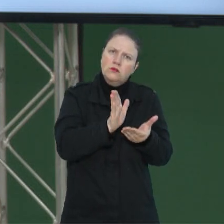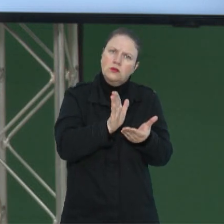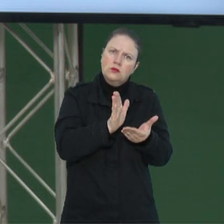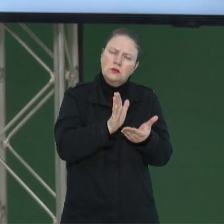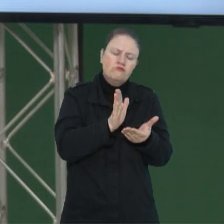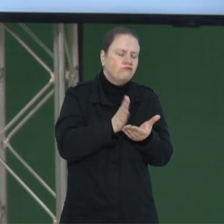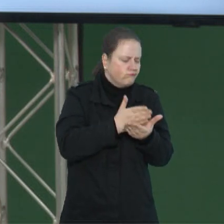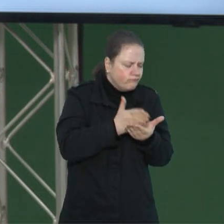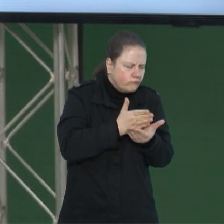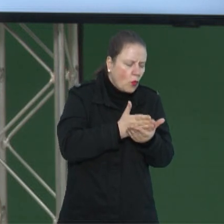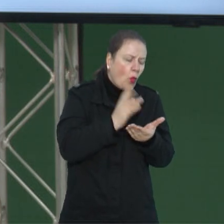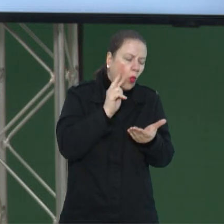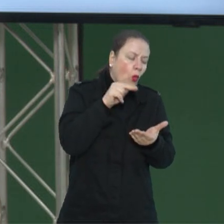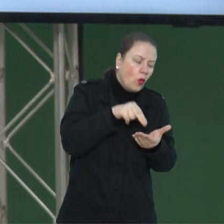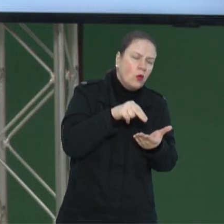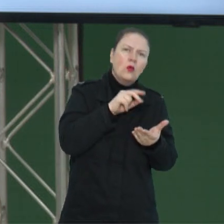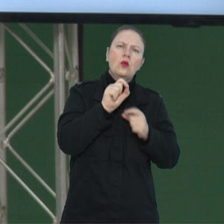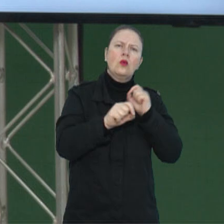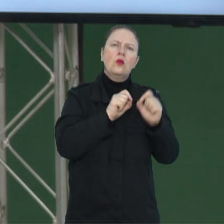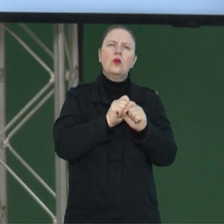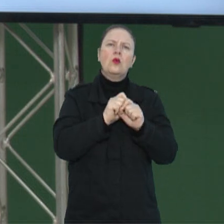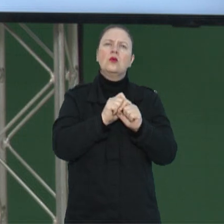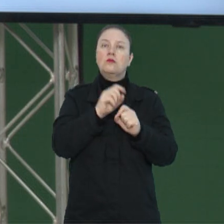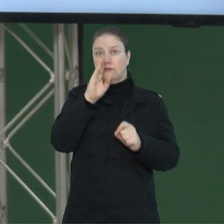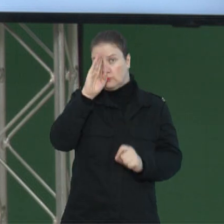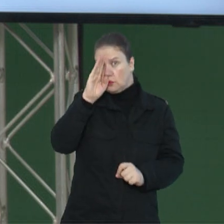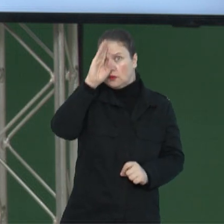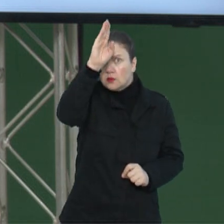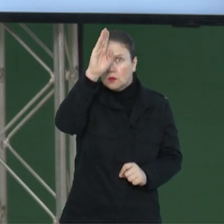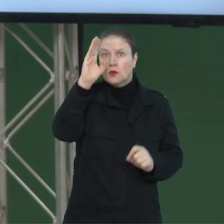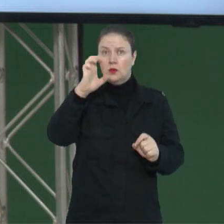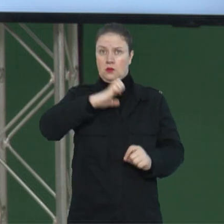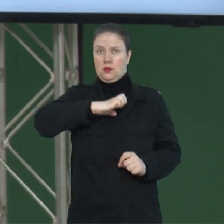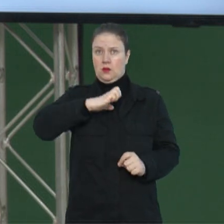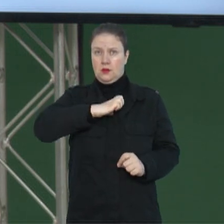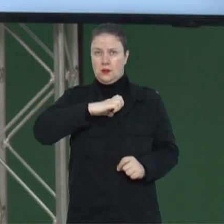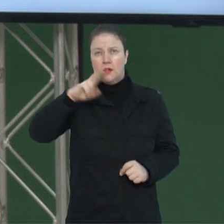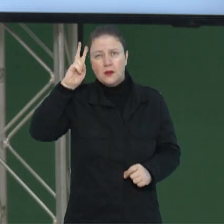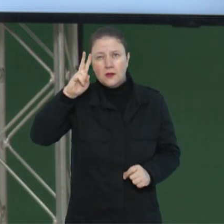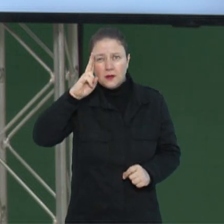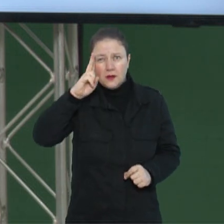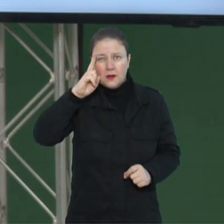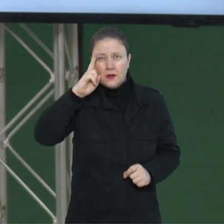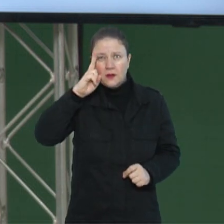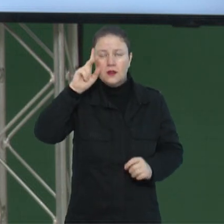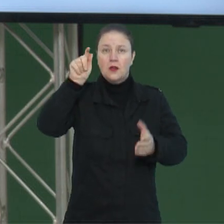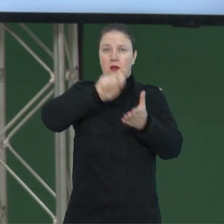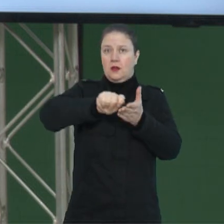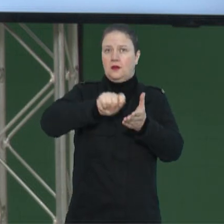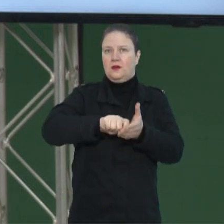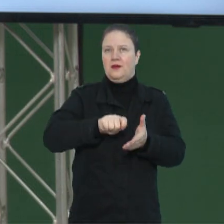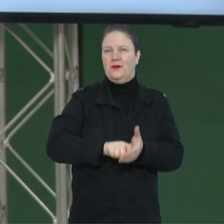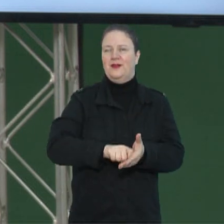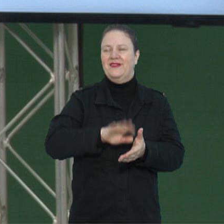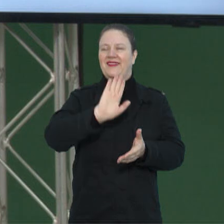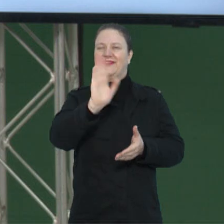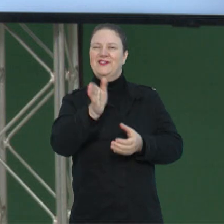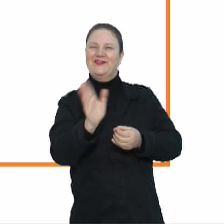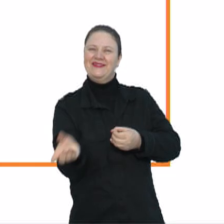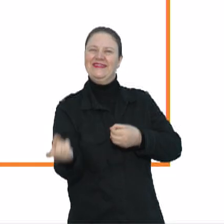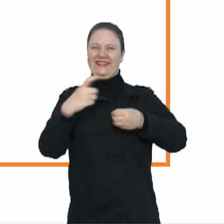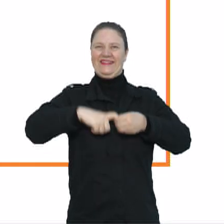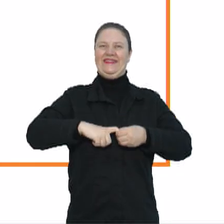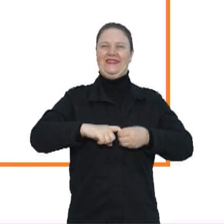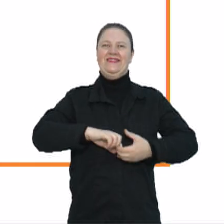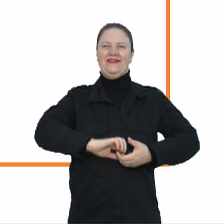lá e responda para mim. Quais são os pontos principais aí da ética cristã? De cabeça, consegue lembrar? Anota aí para mim e daqui a pouco a gente já volta.